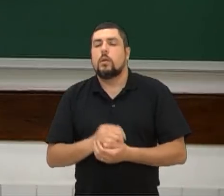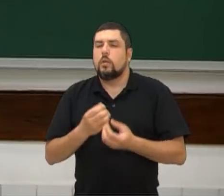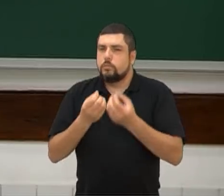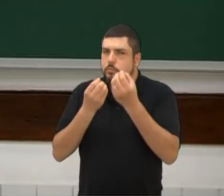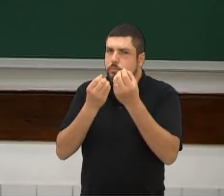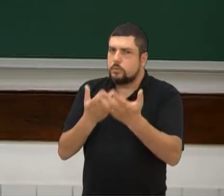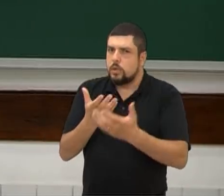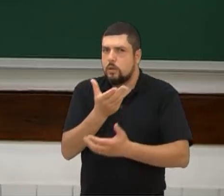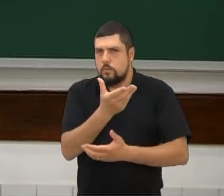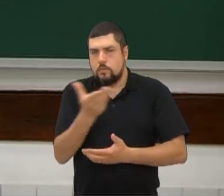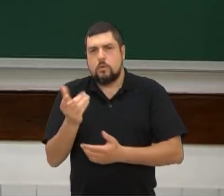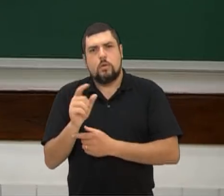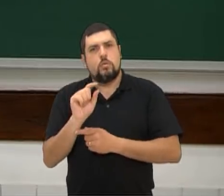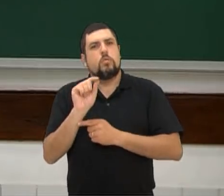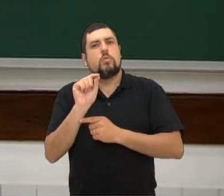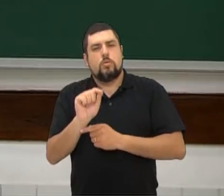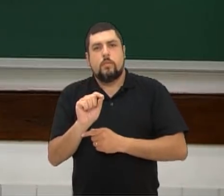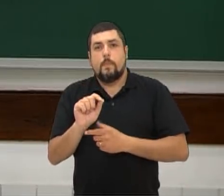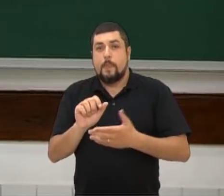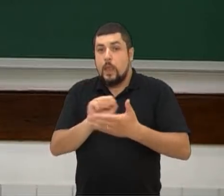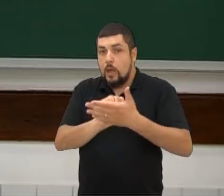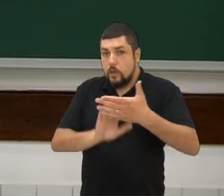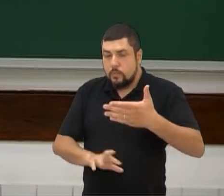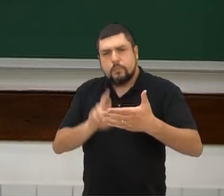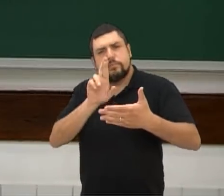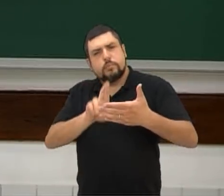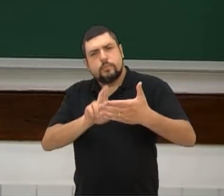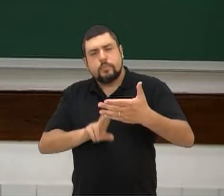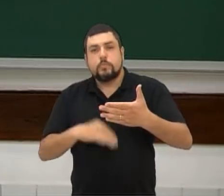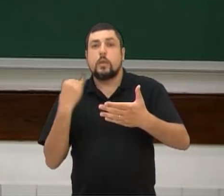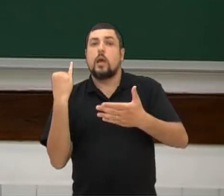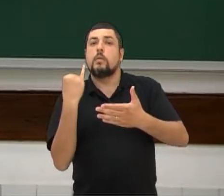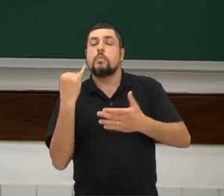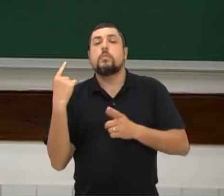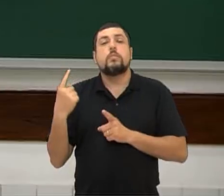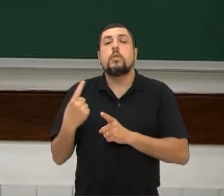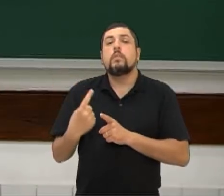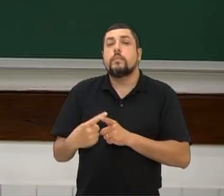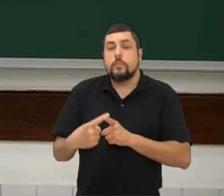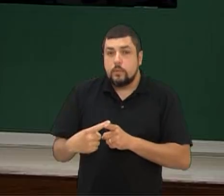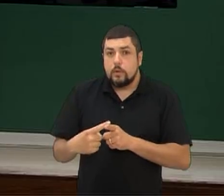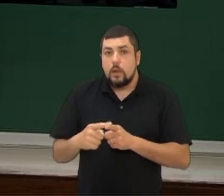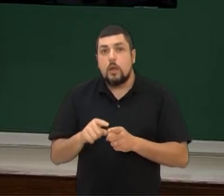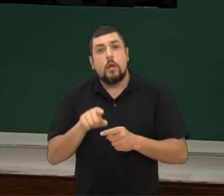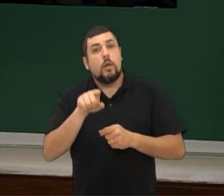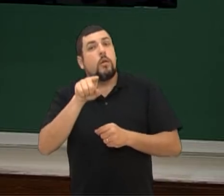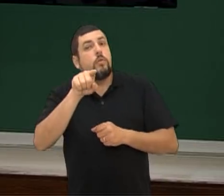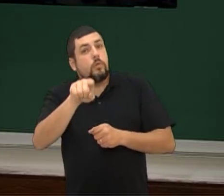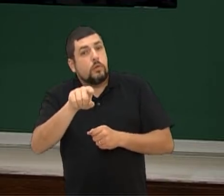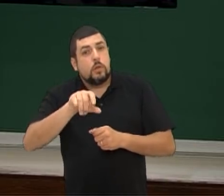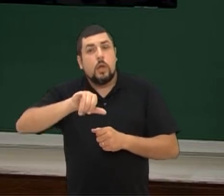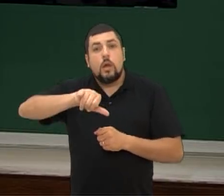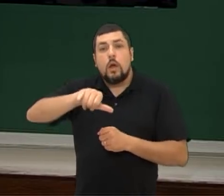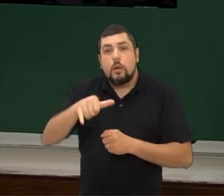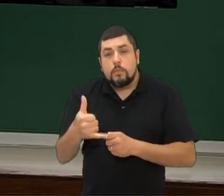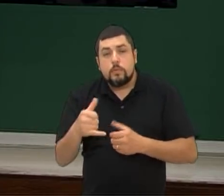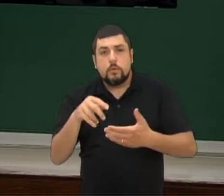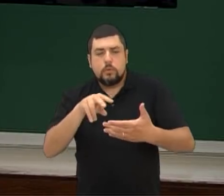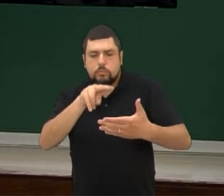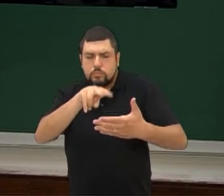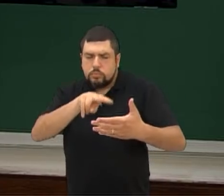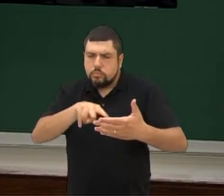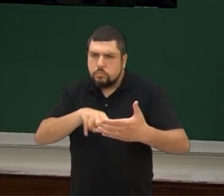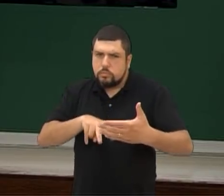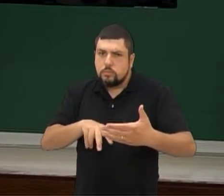coisa: fazer as atividades é muito importante. Por quê? Porque é uma das formas que você tem para saber se você realmente